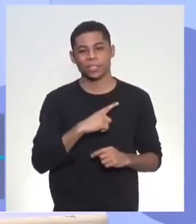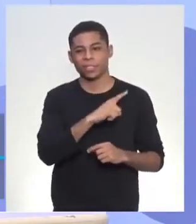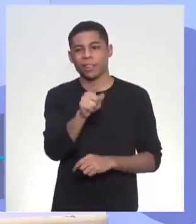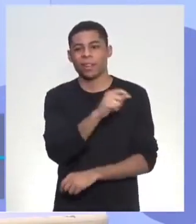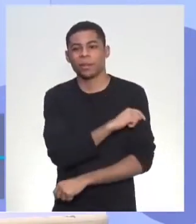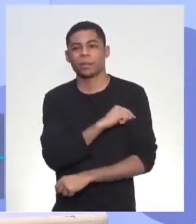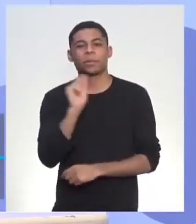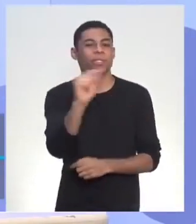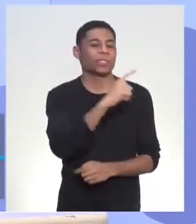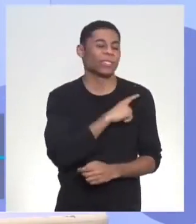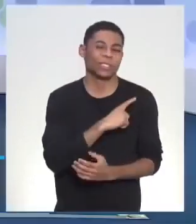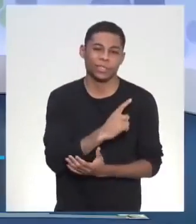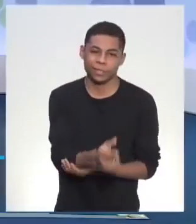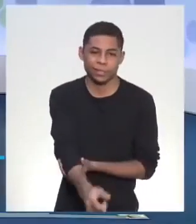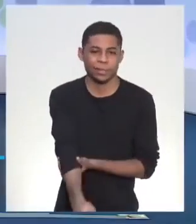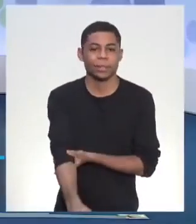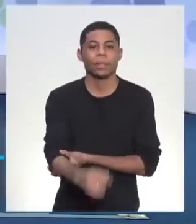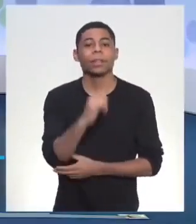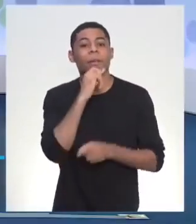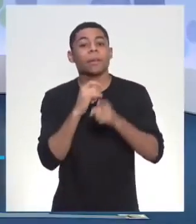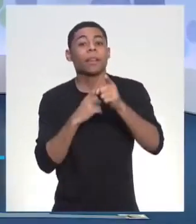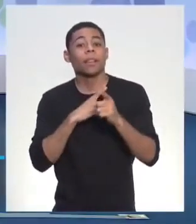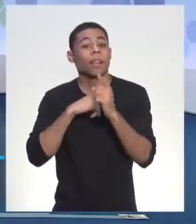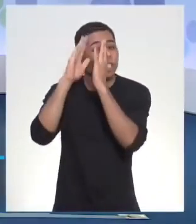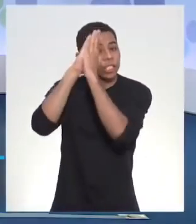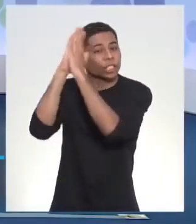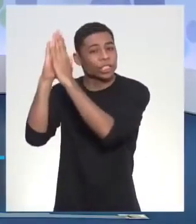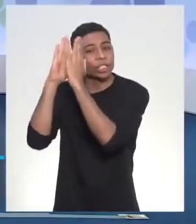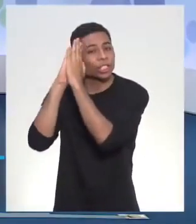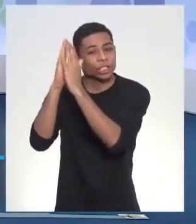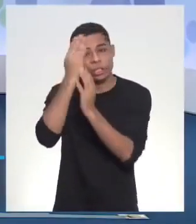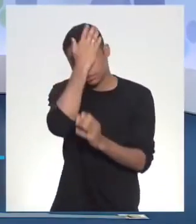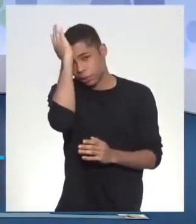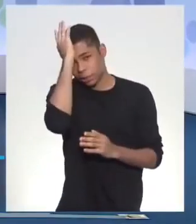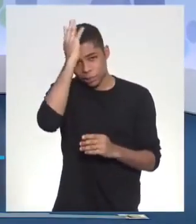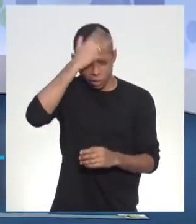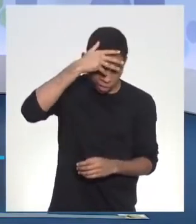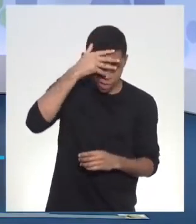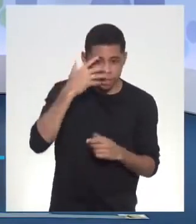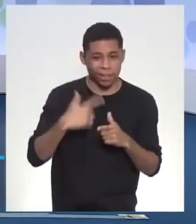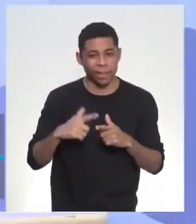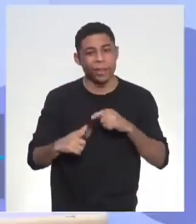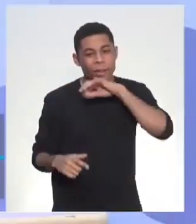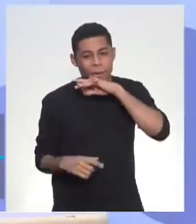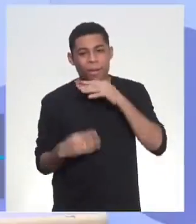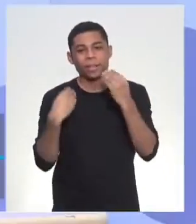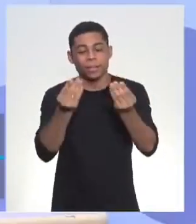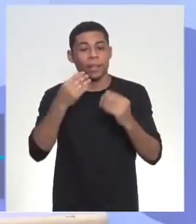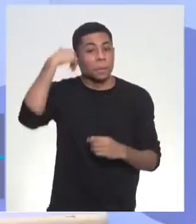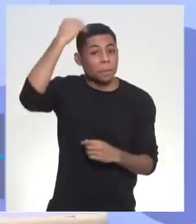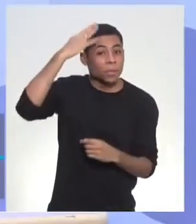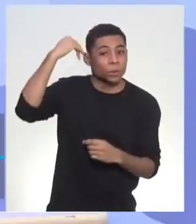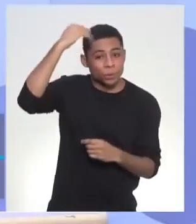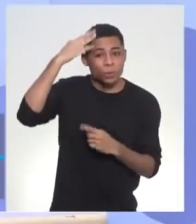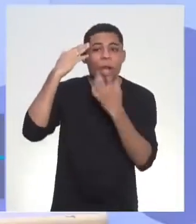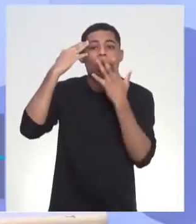A quando sai acidez, chuva, né? Quem tem um cabelo lisinho de chapinha detesta chuva ácida. Além de danificar aí, né, pinturas, né, também plantações,